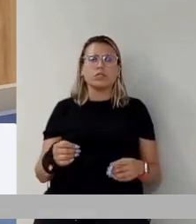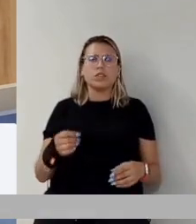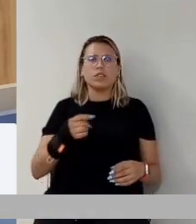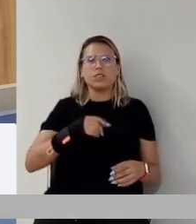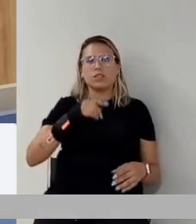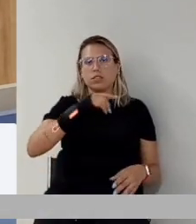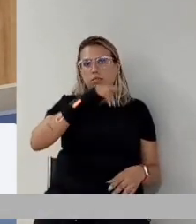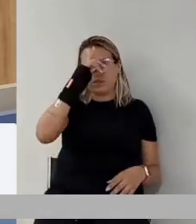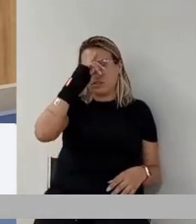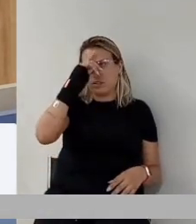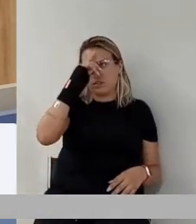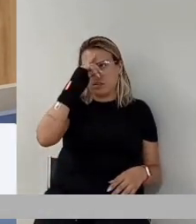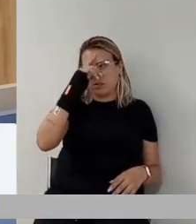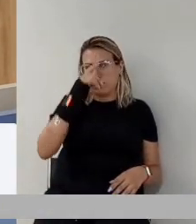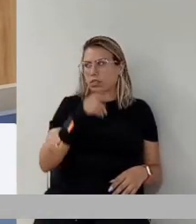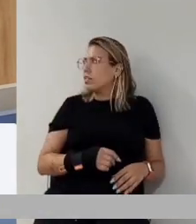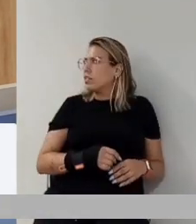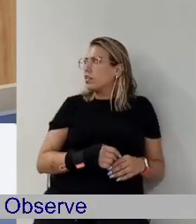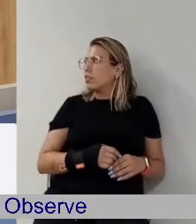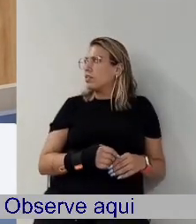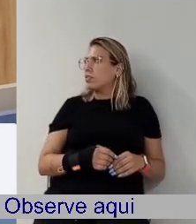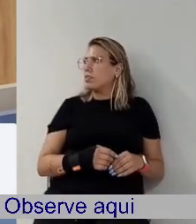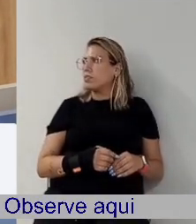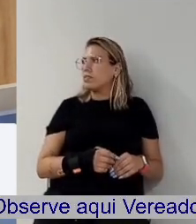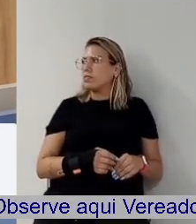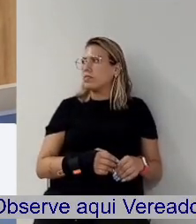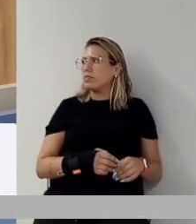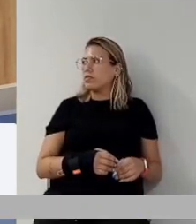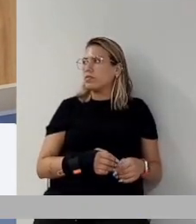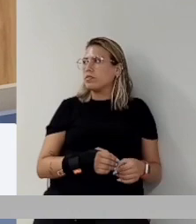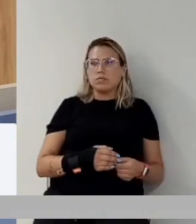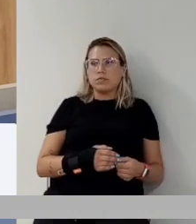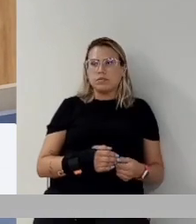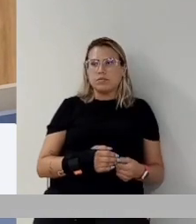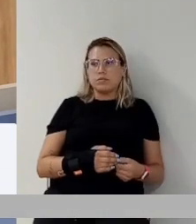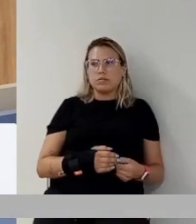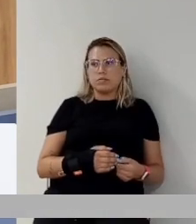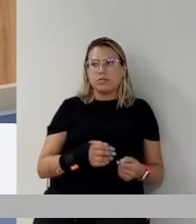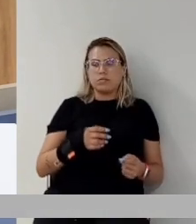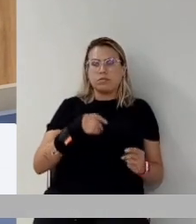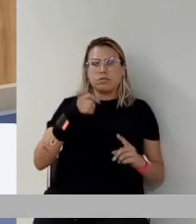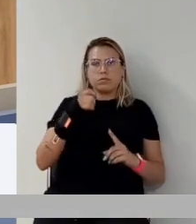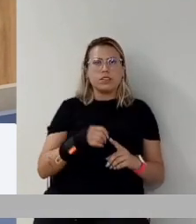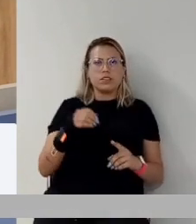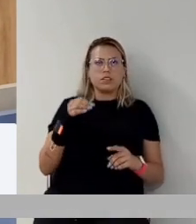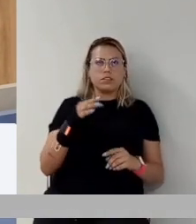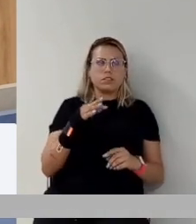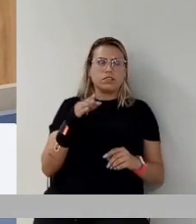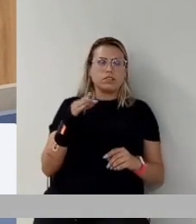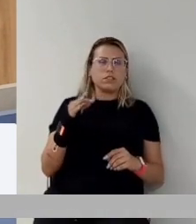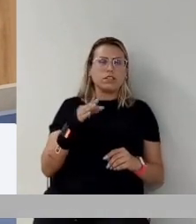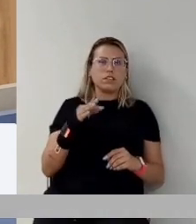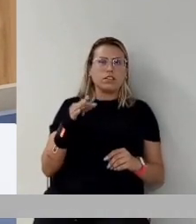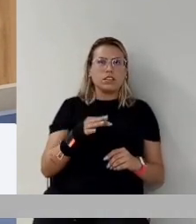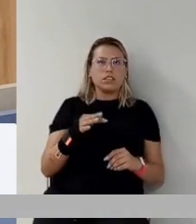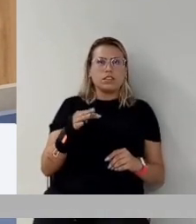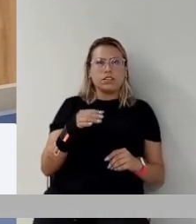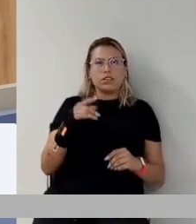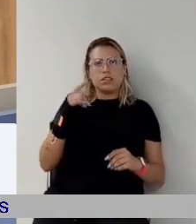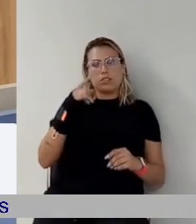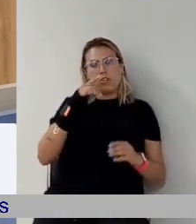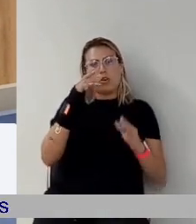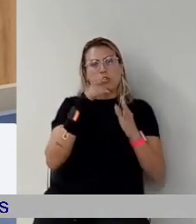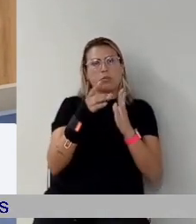Hospital Observe aqui Vereador Marconi que no município de no no mês de fevereiro as unidades básicas de